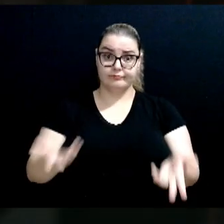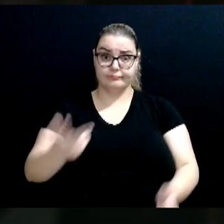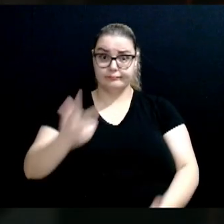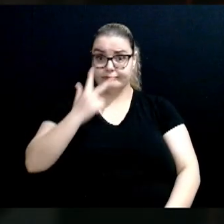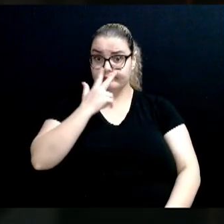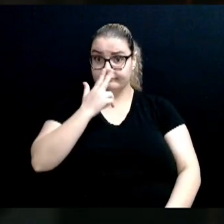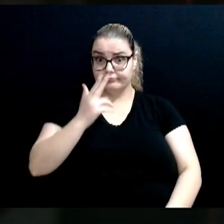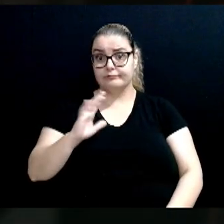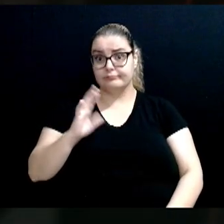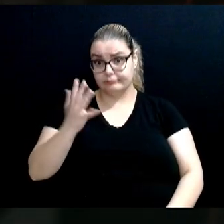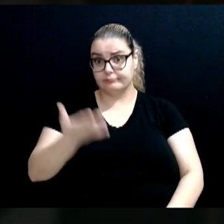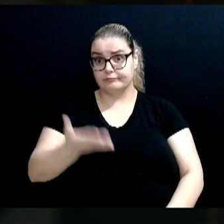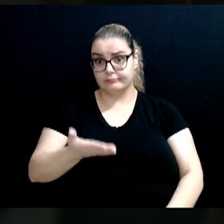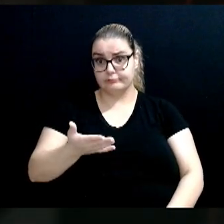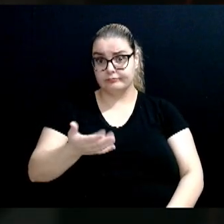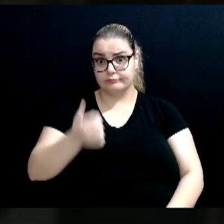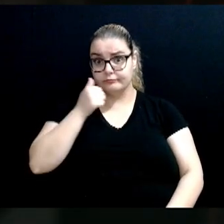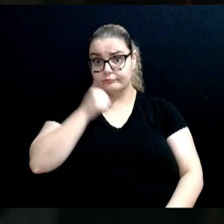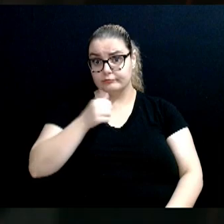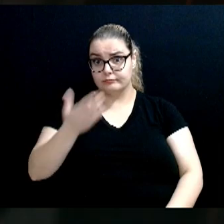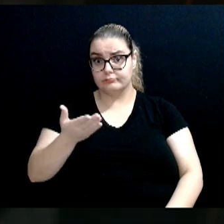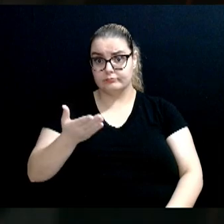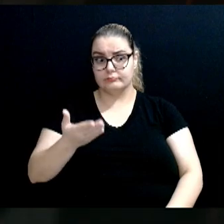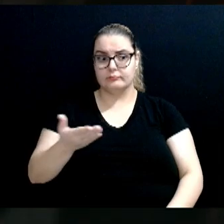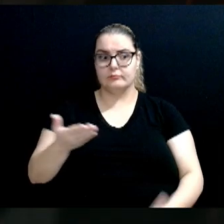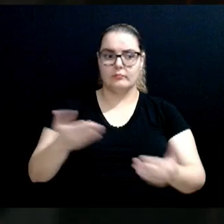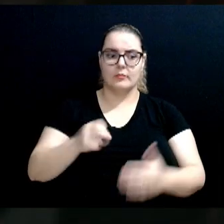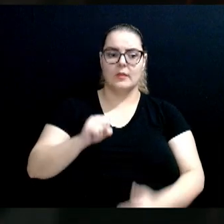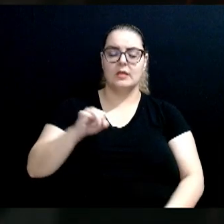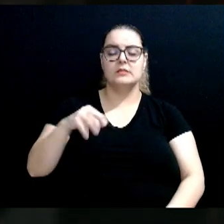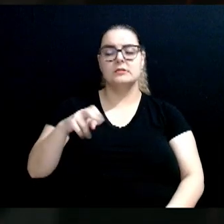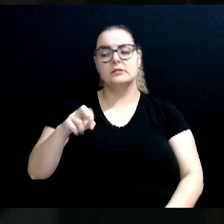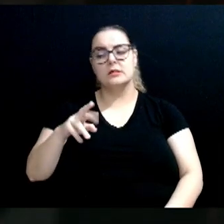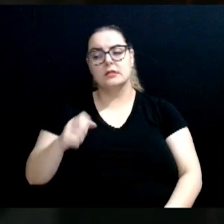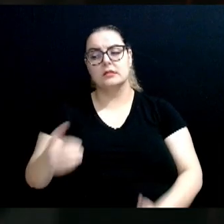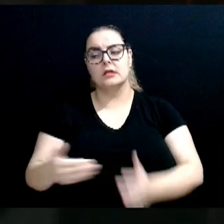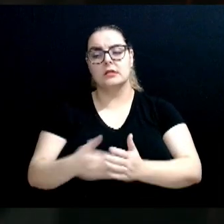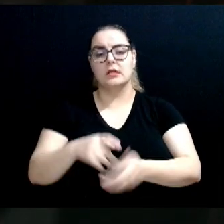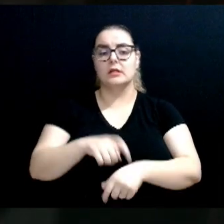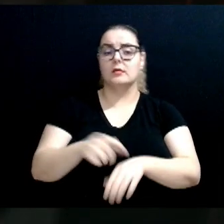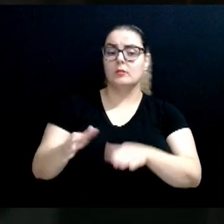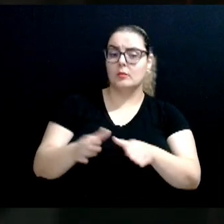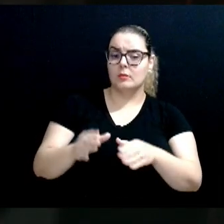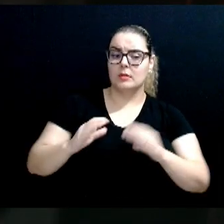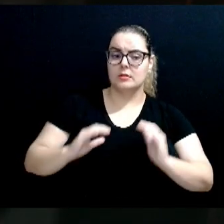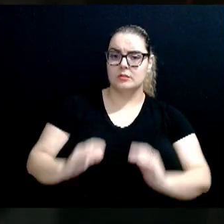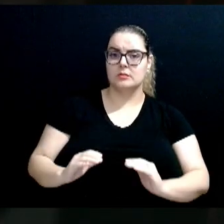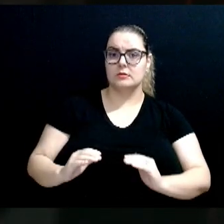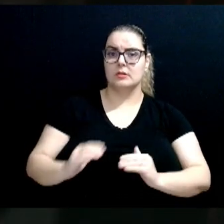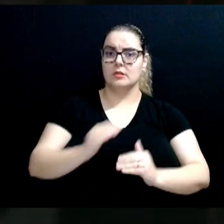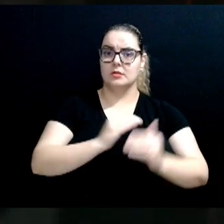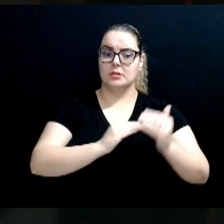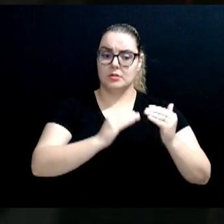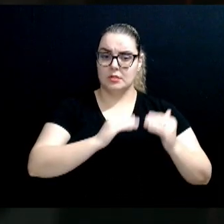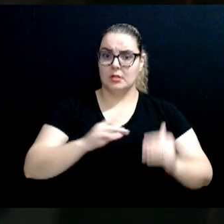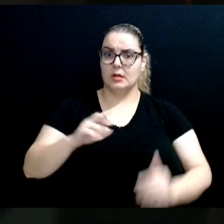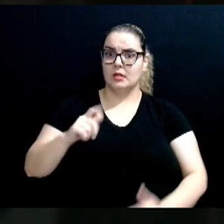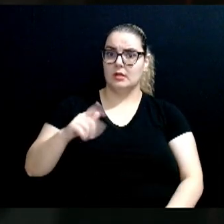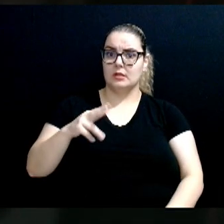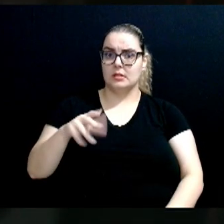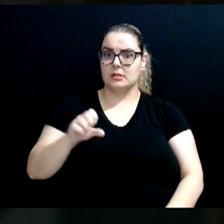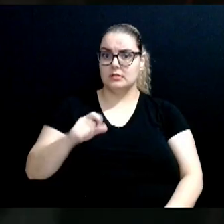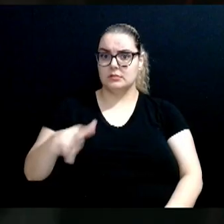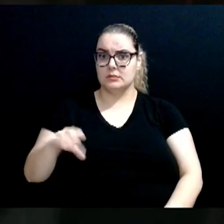com essa mulher. Agora, Sinara, até que ponto esses comportamentos de regressão que a gente viu, né, dessa